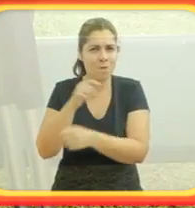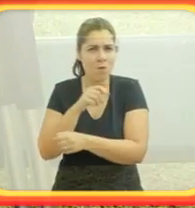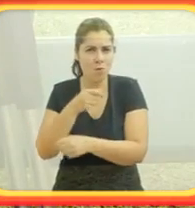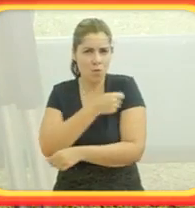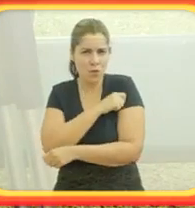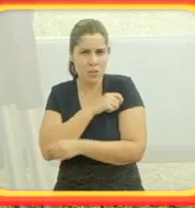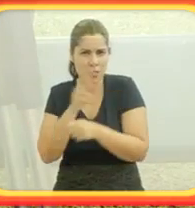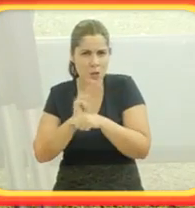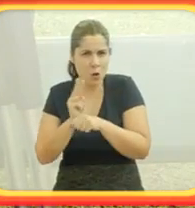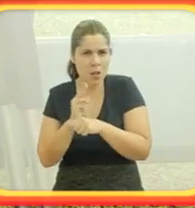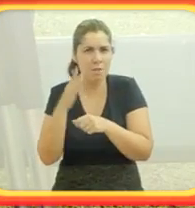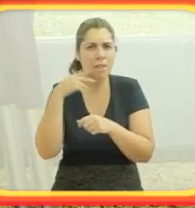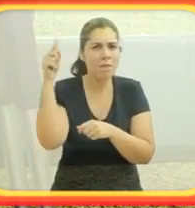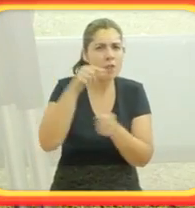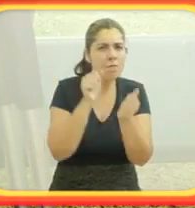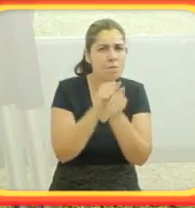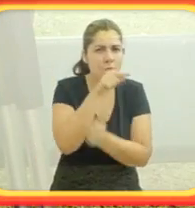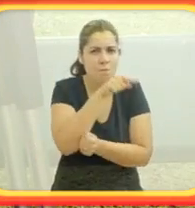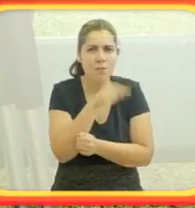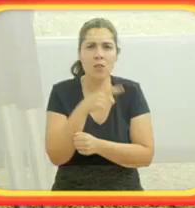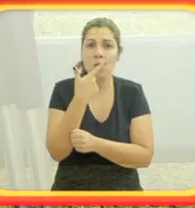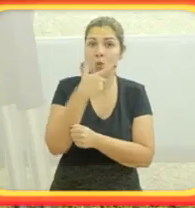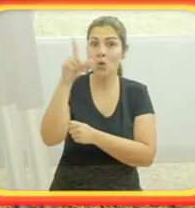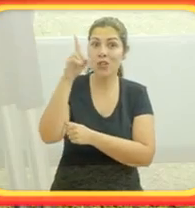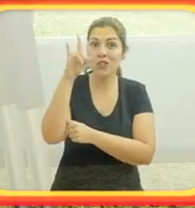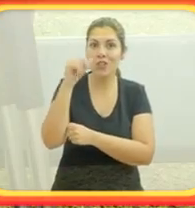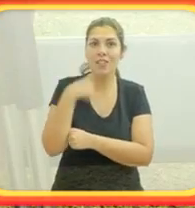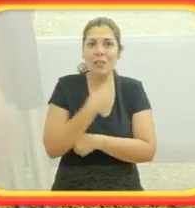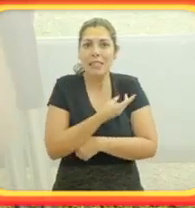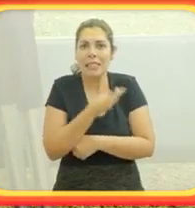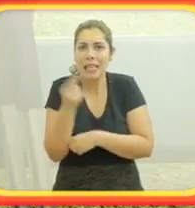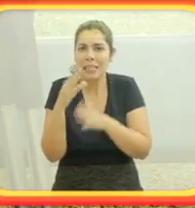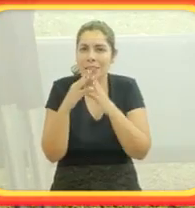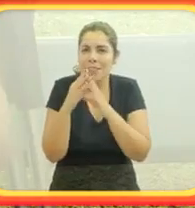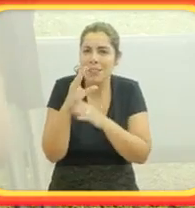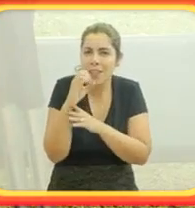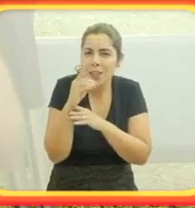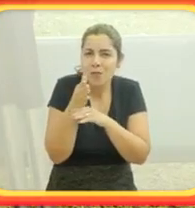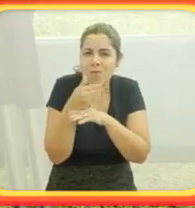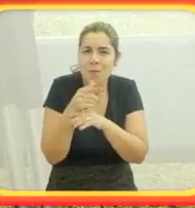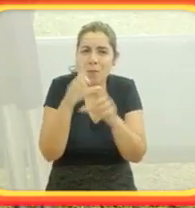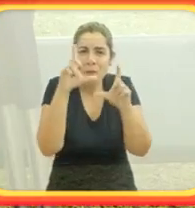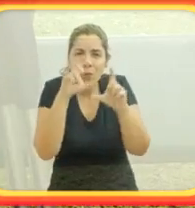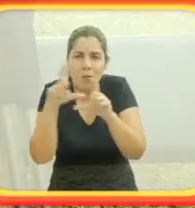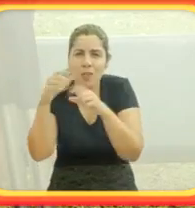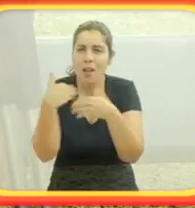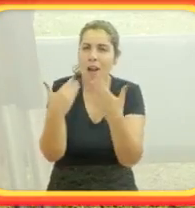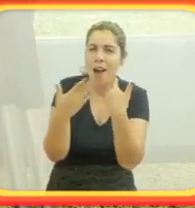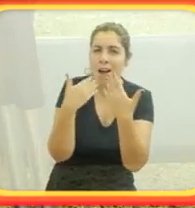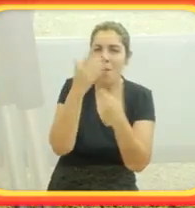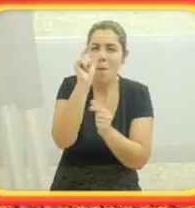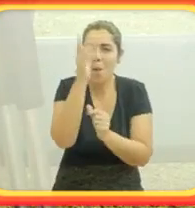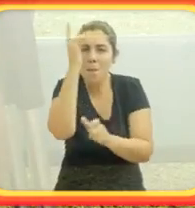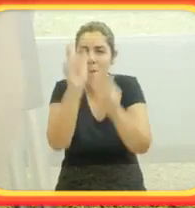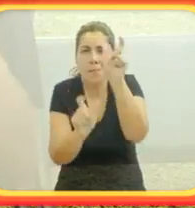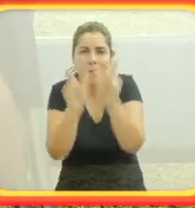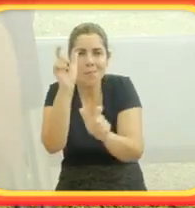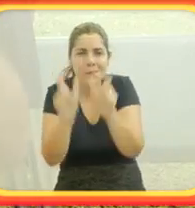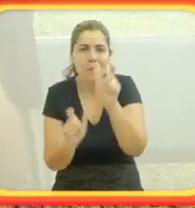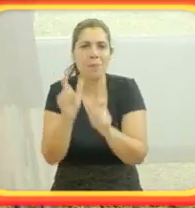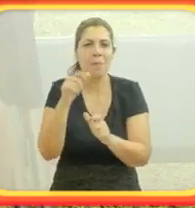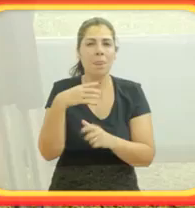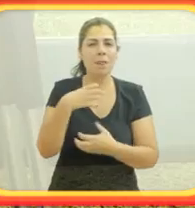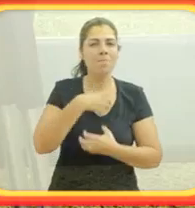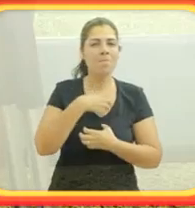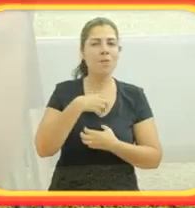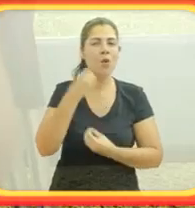o oficial de segurança vai vir falar com você. E aí no outro dia cedinho eu saí para fotografar, para conversar um pouco com